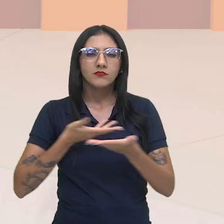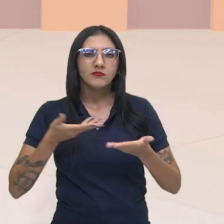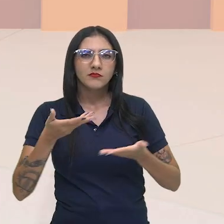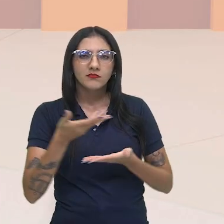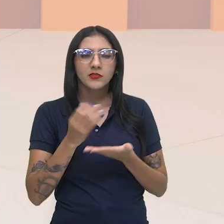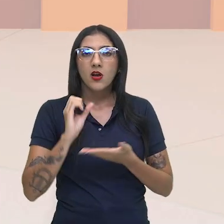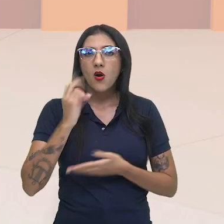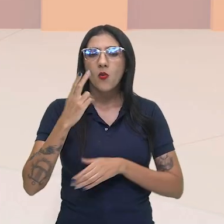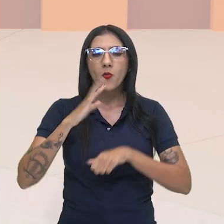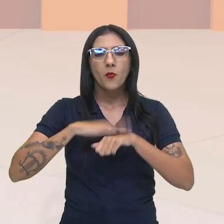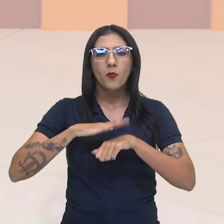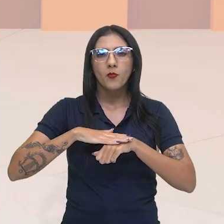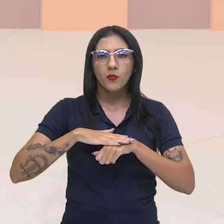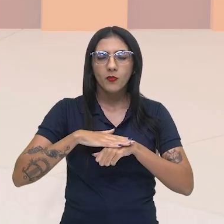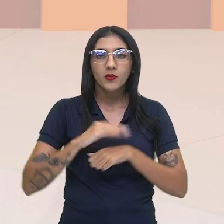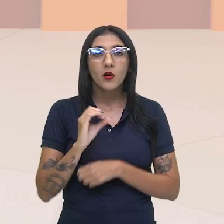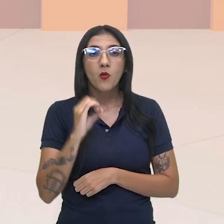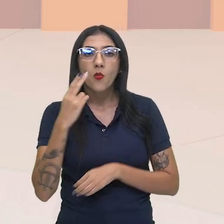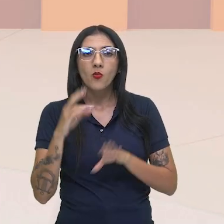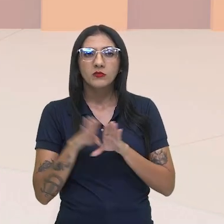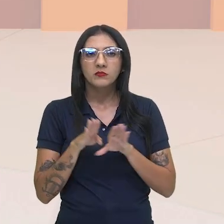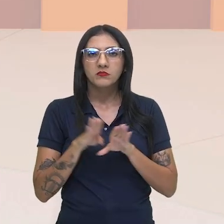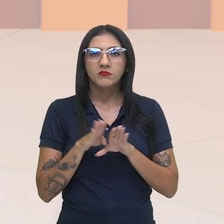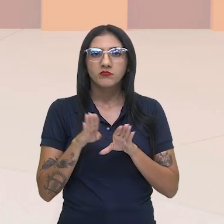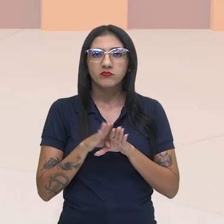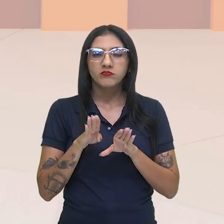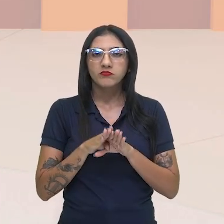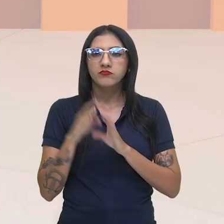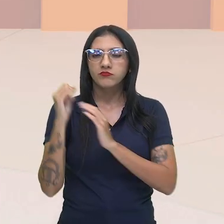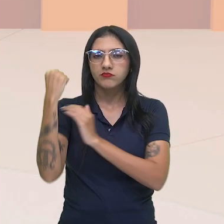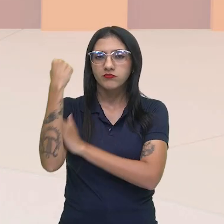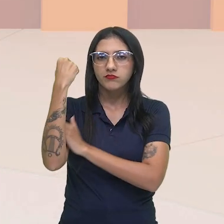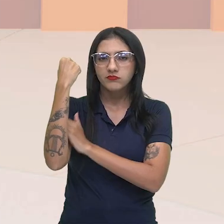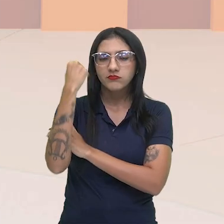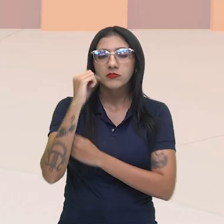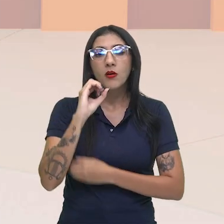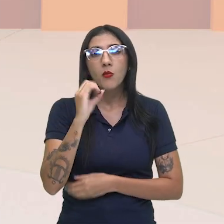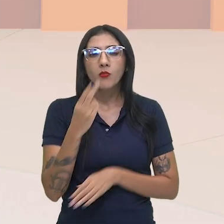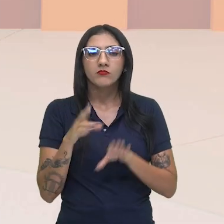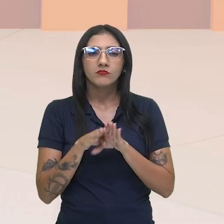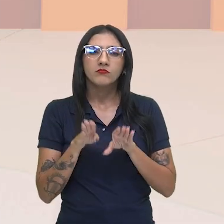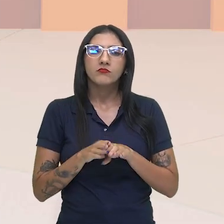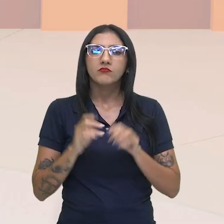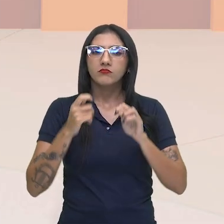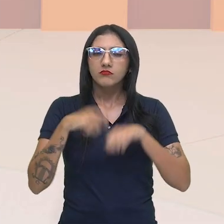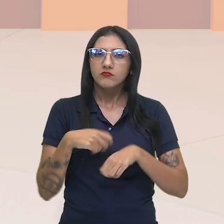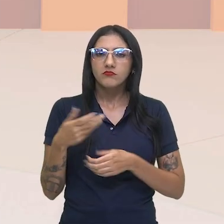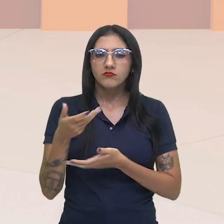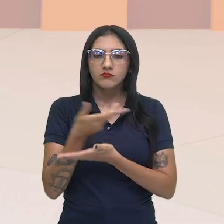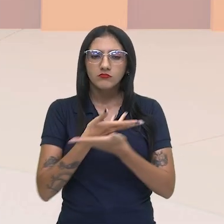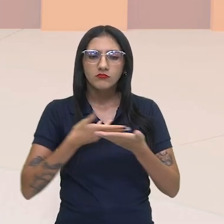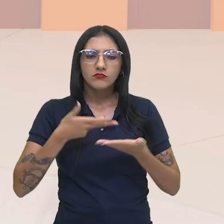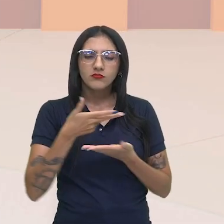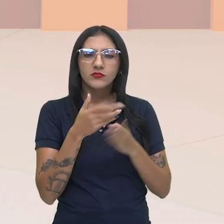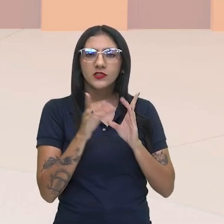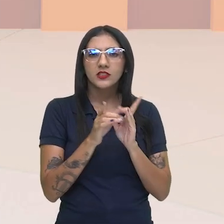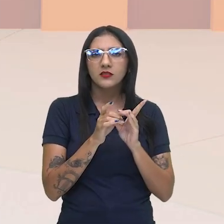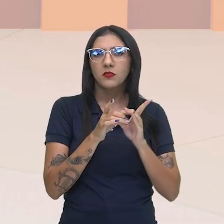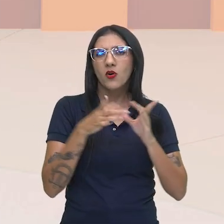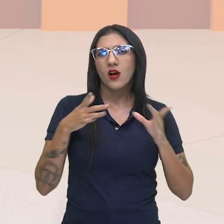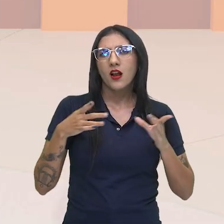da autonomia, do empoderamento, né? Da convivência democrática, aquela